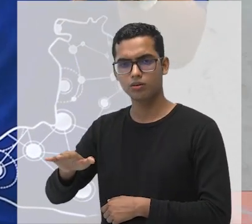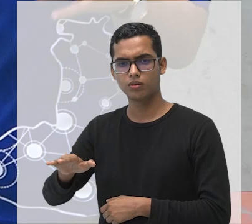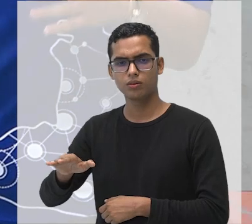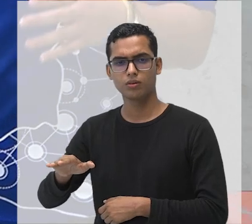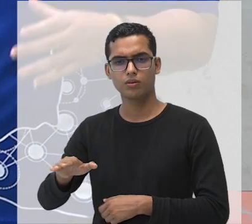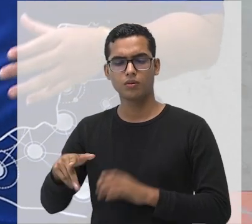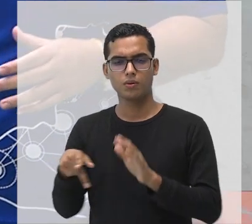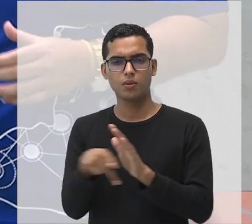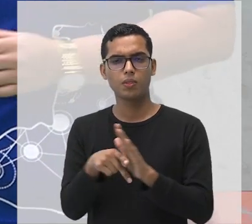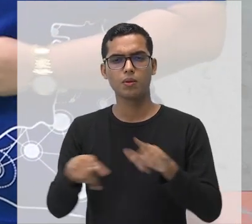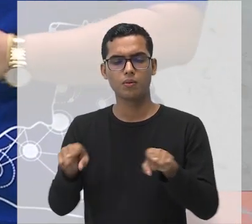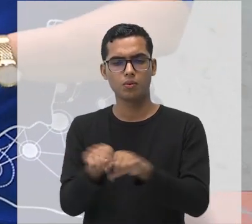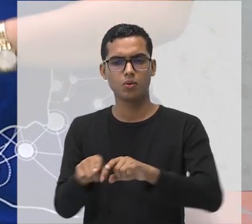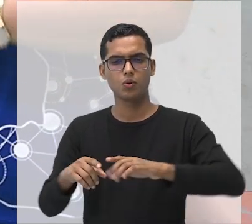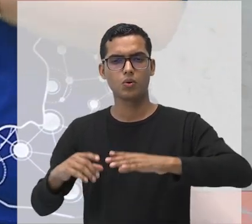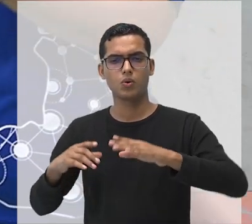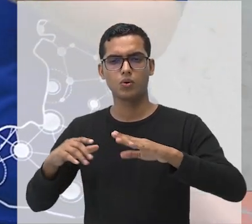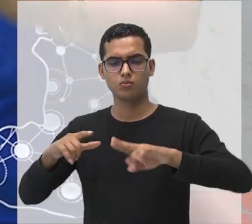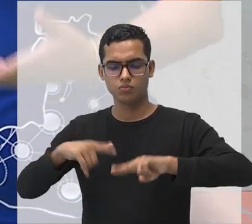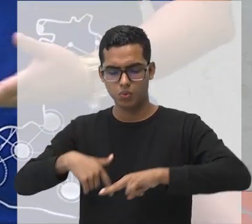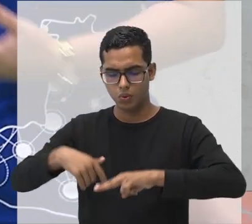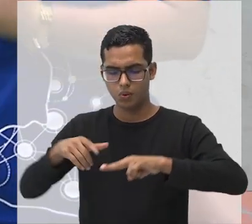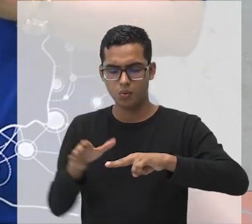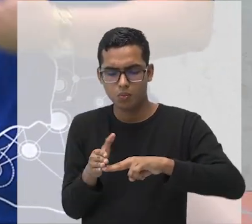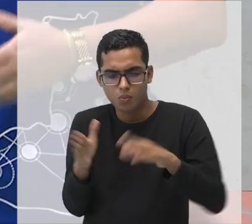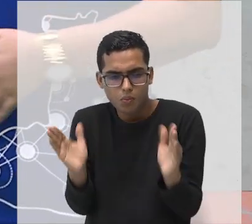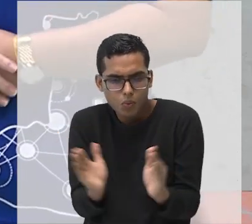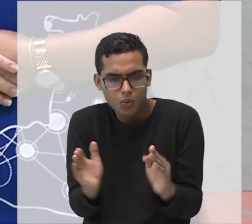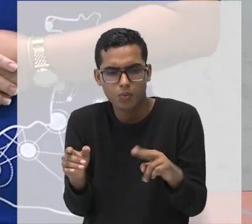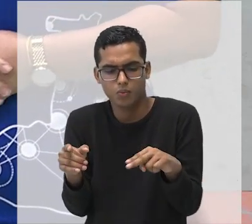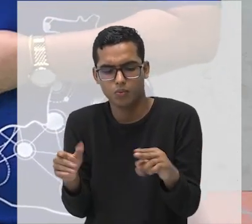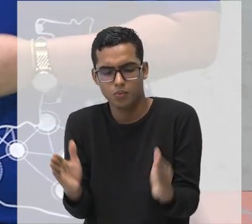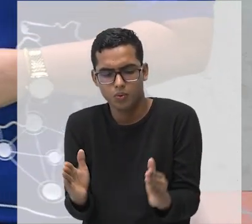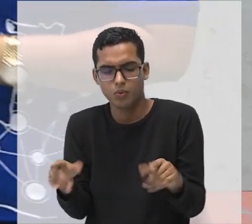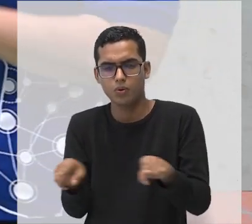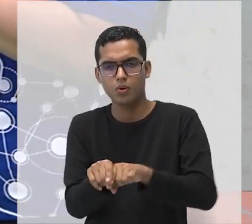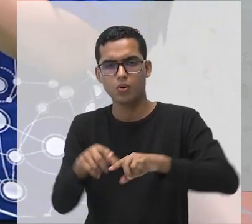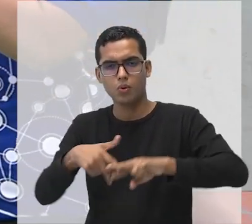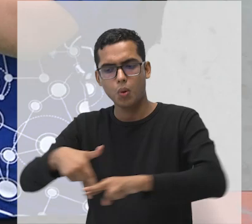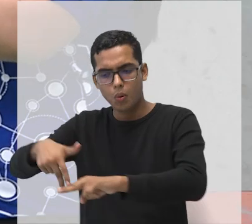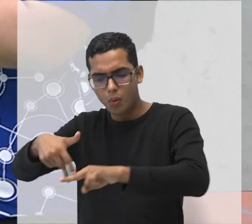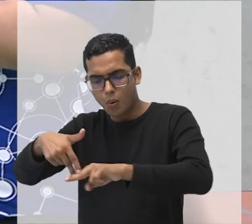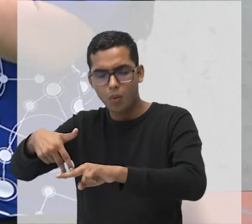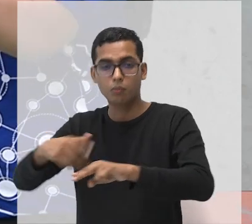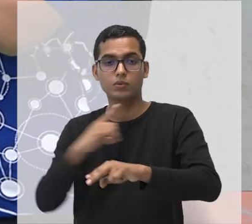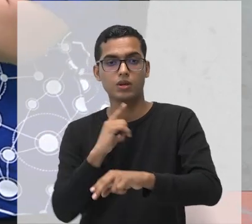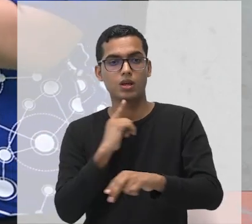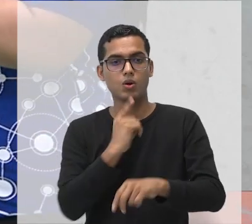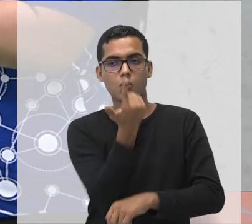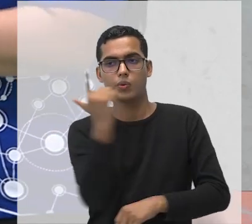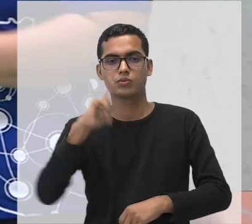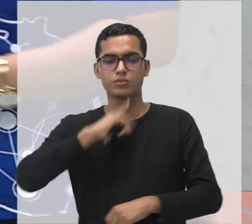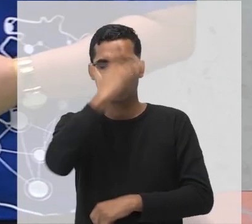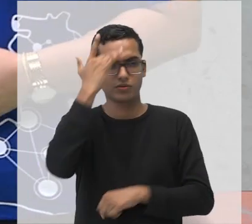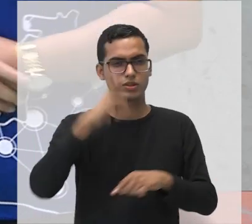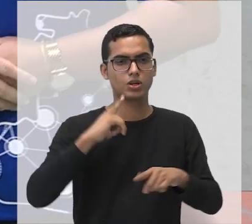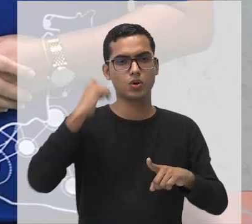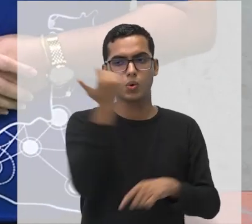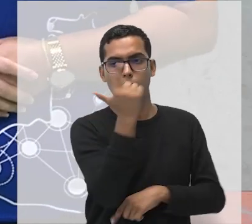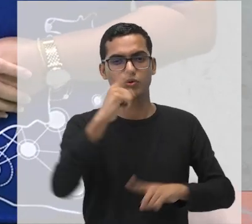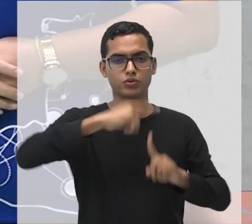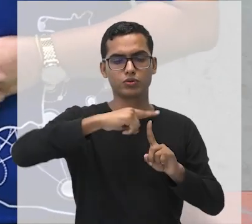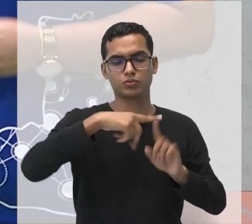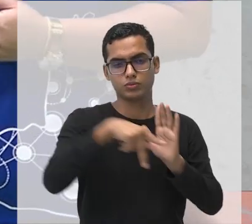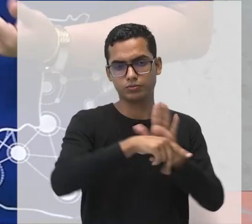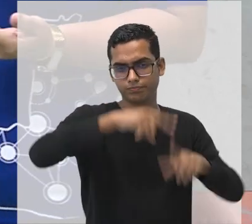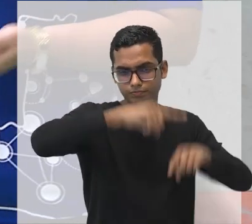menor, uma prancha menor, né? Enquanto os outros já vão tendo outros tipos de materiais e tamanhos de skate, tá